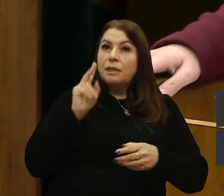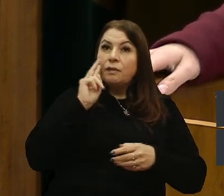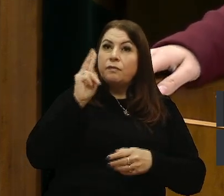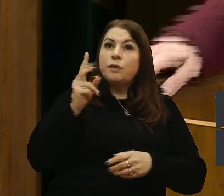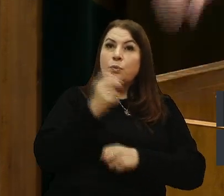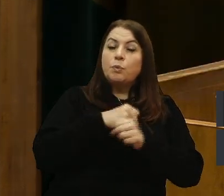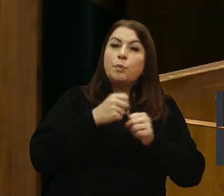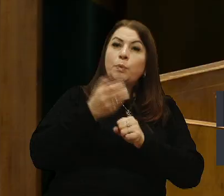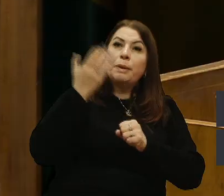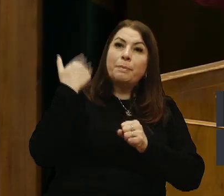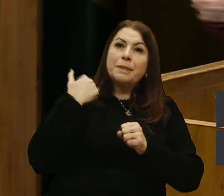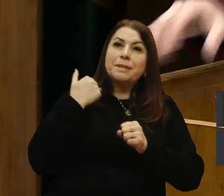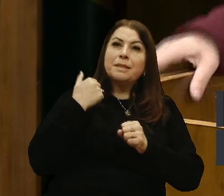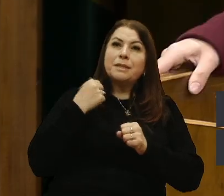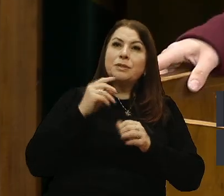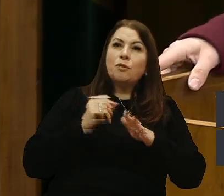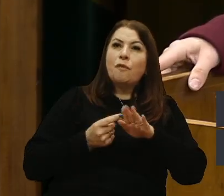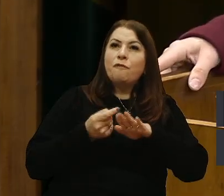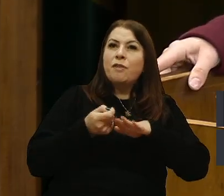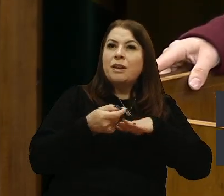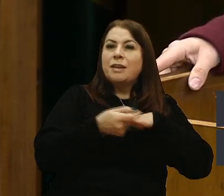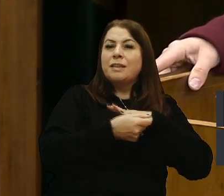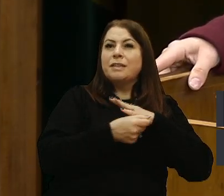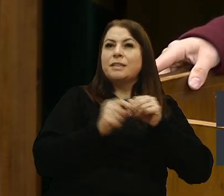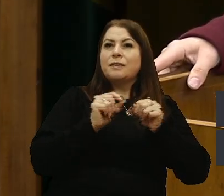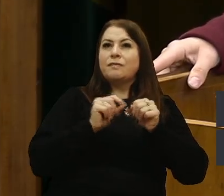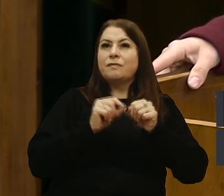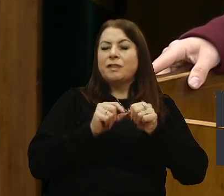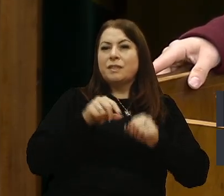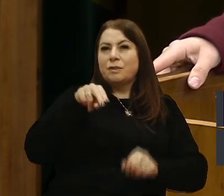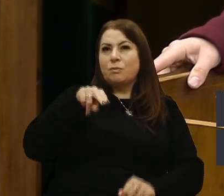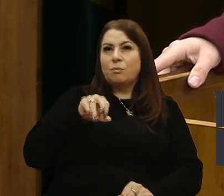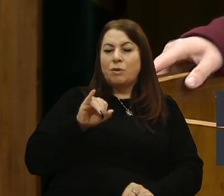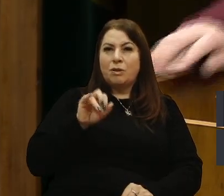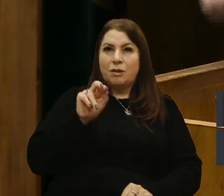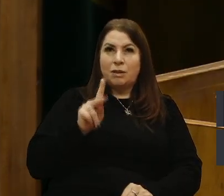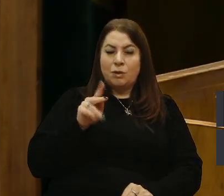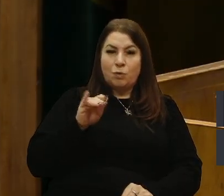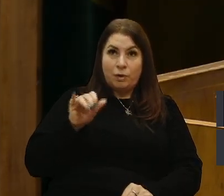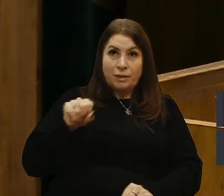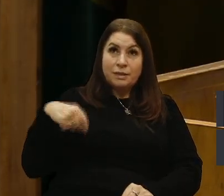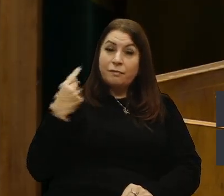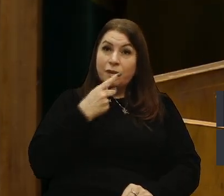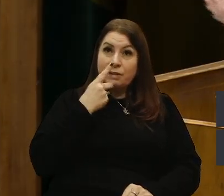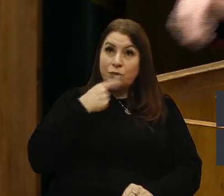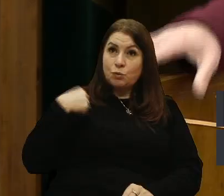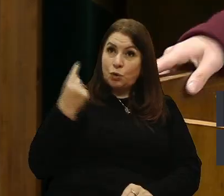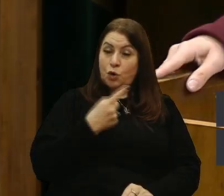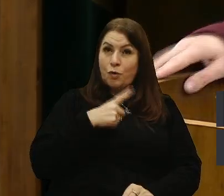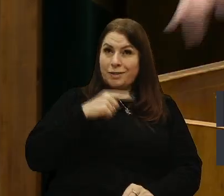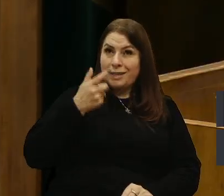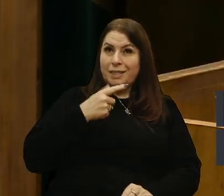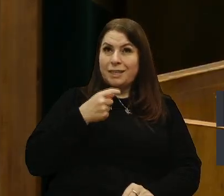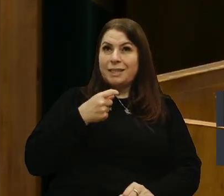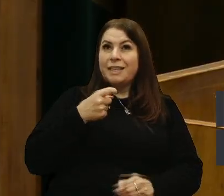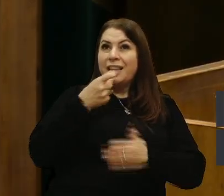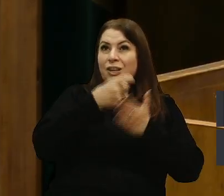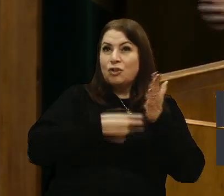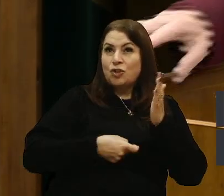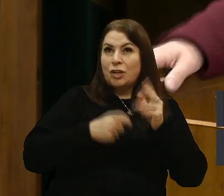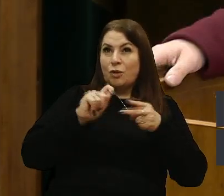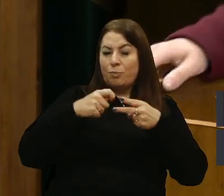ano passado uma fake news causada por Nicolas Ferreira e seus aliados, dizendo que nós queríamos taxar o PIX. Isso